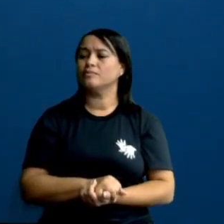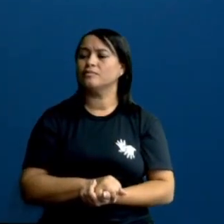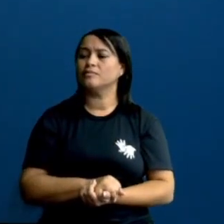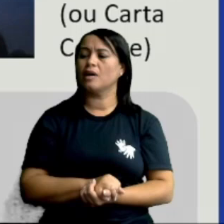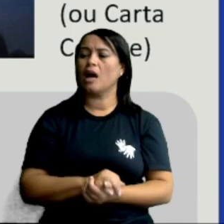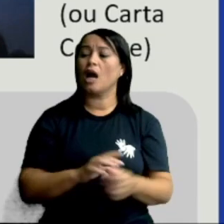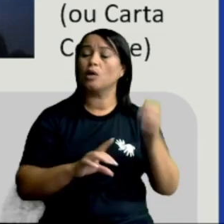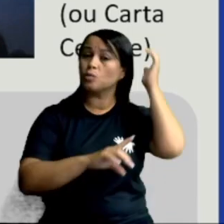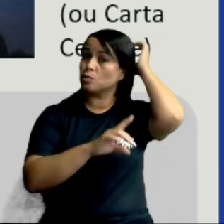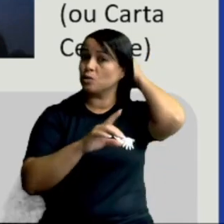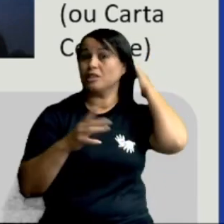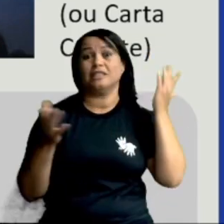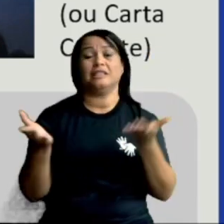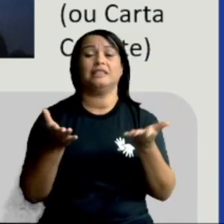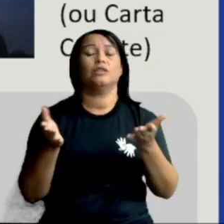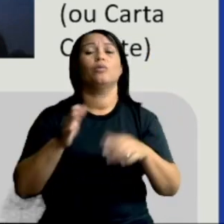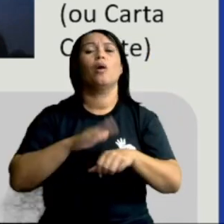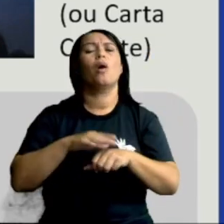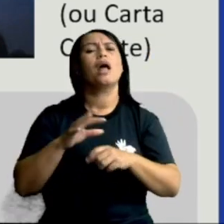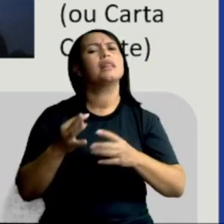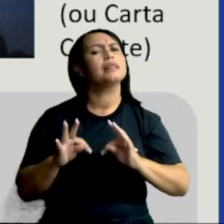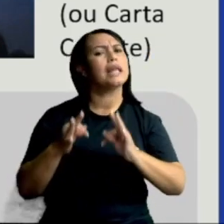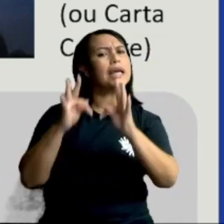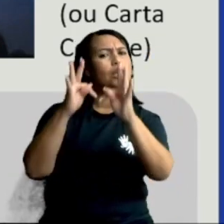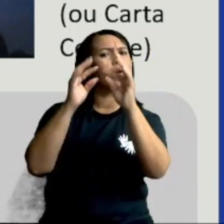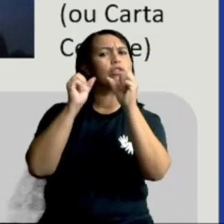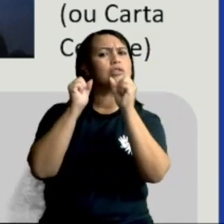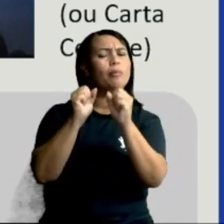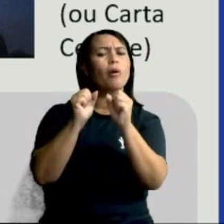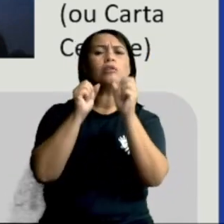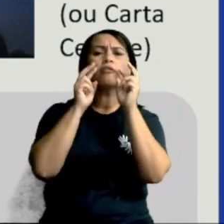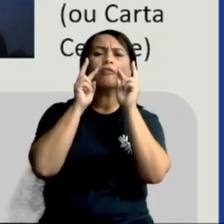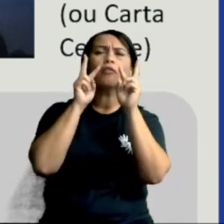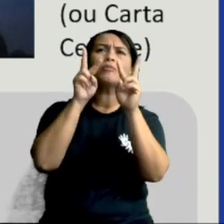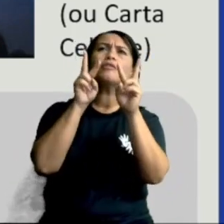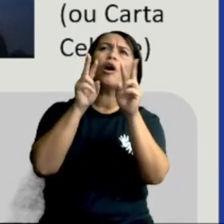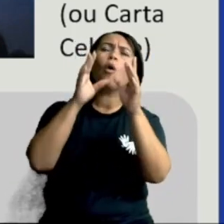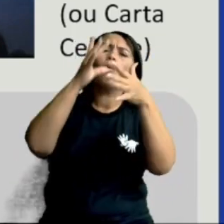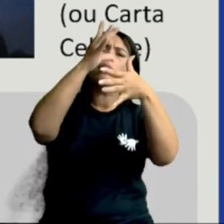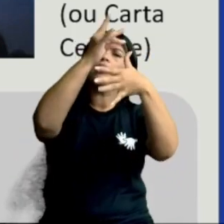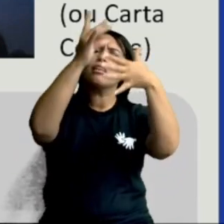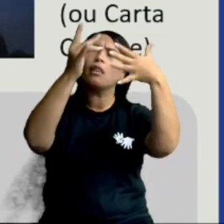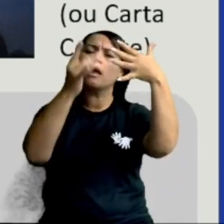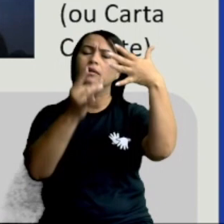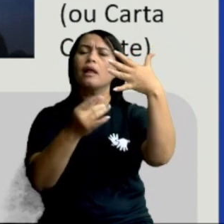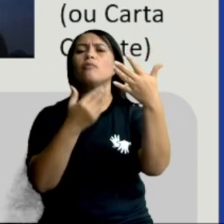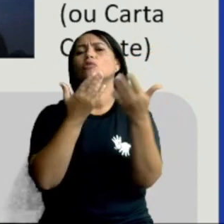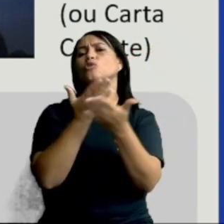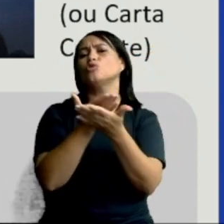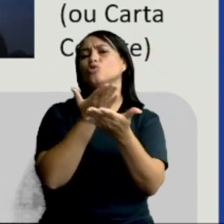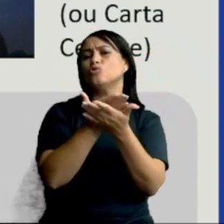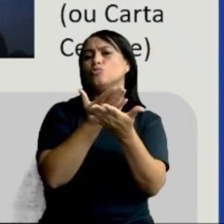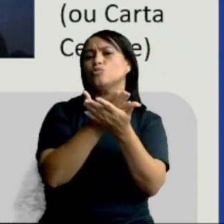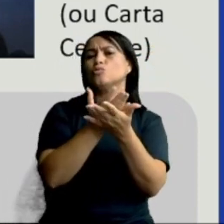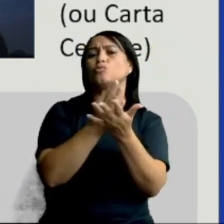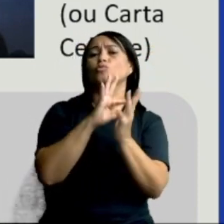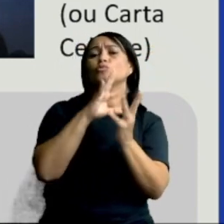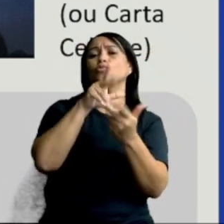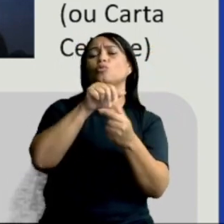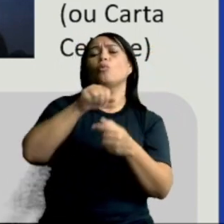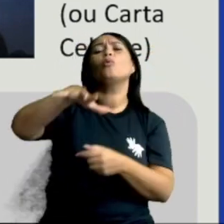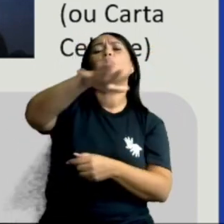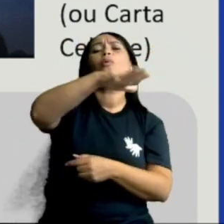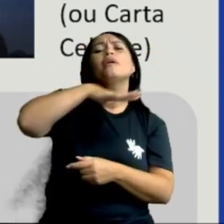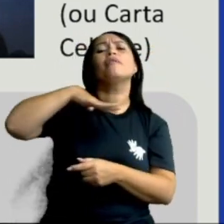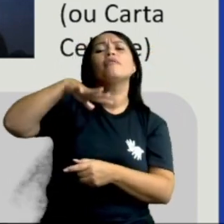Nos dias atuais, a tecnologia permite observar o céu com detalhes, seja para estudos sobre o universo ou